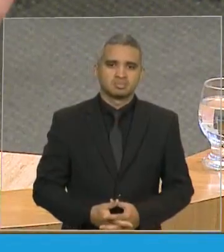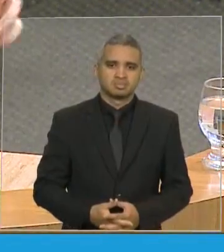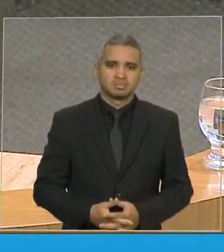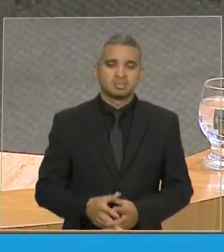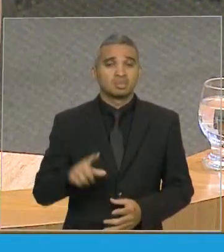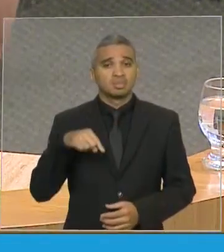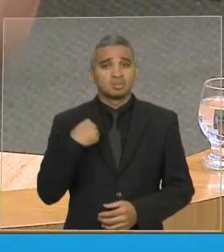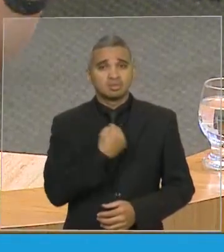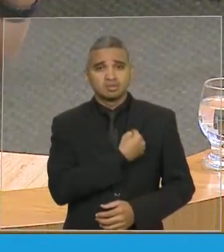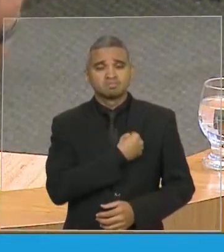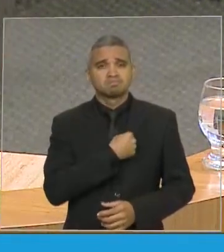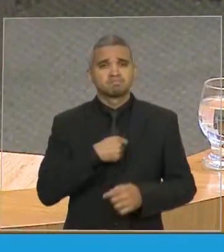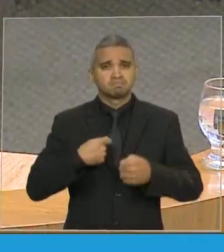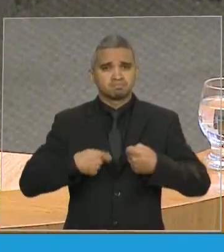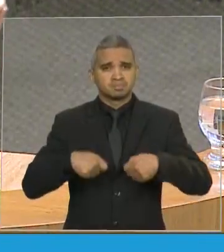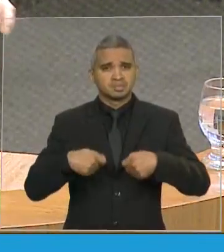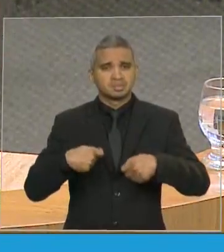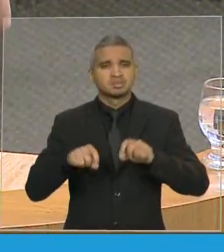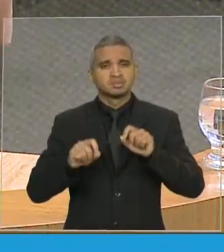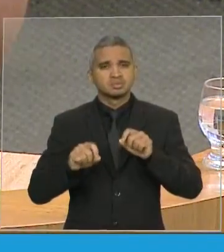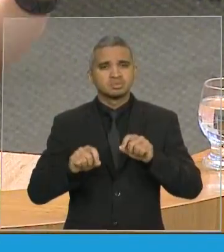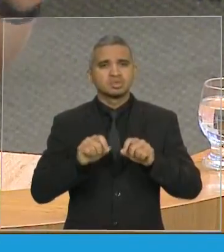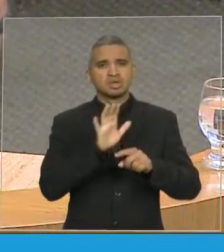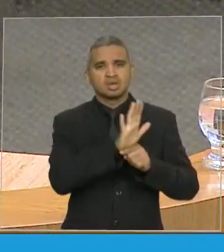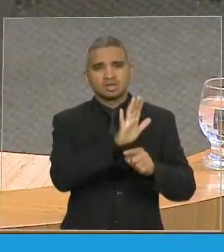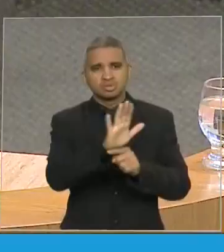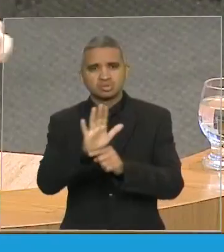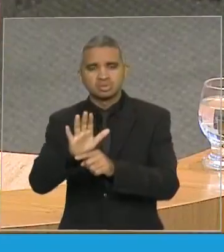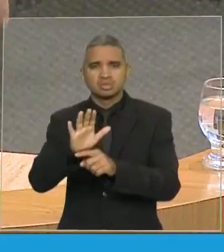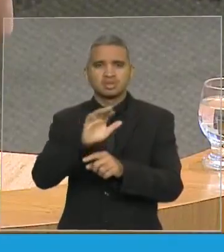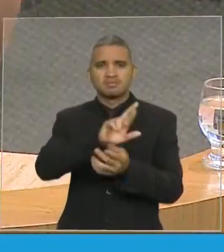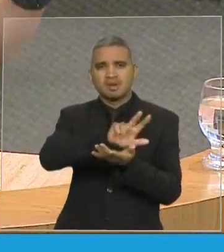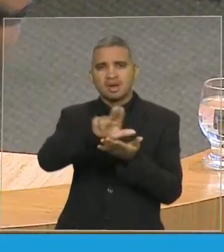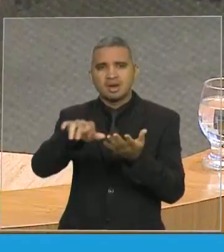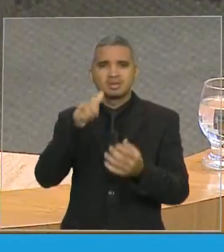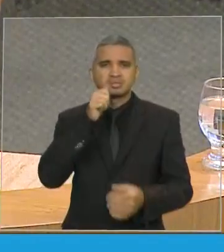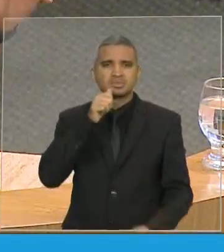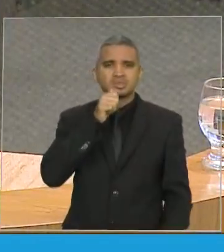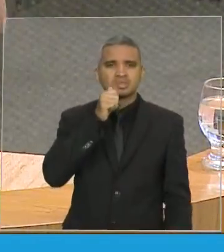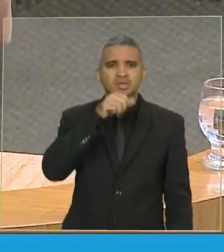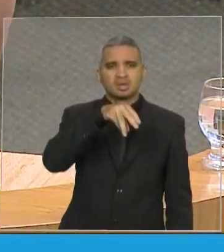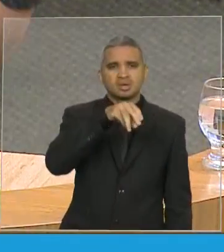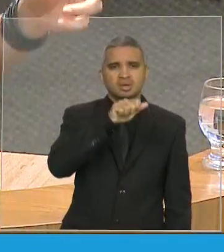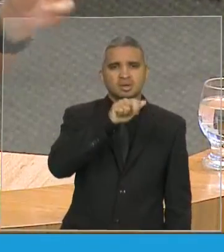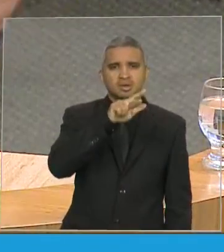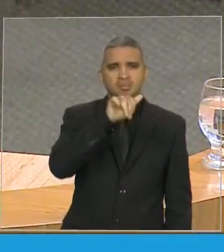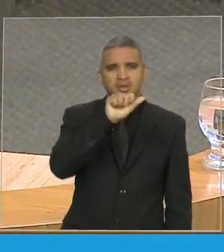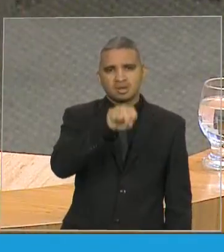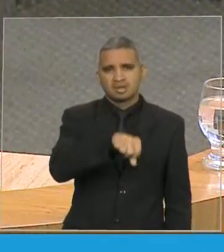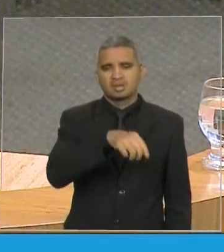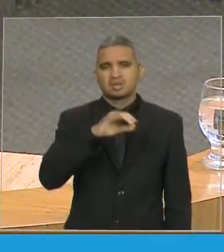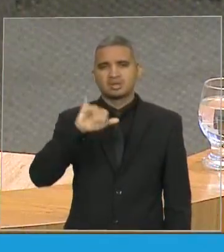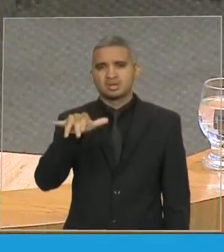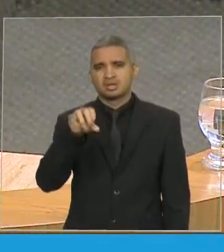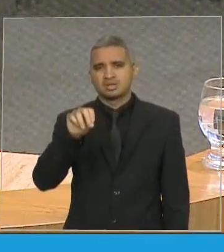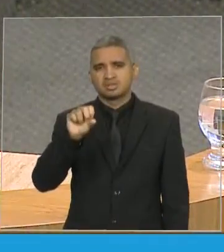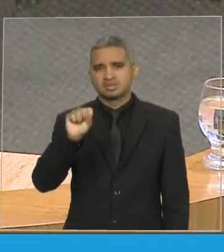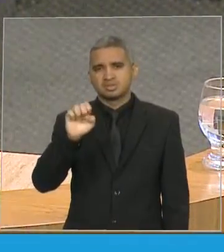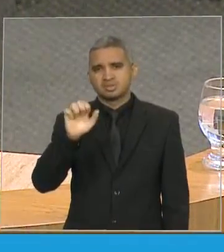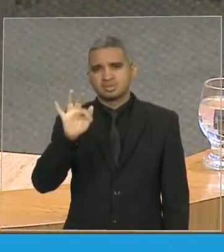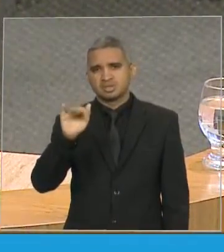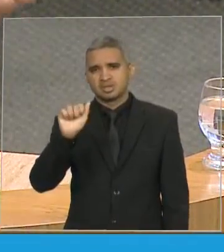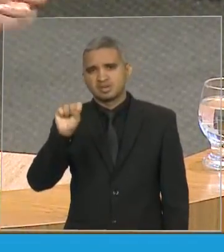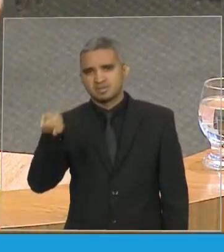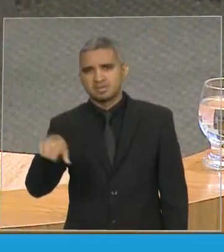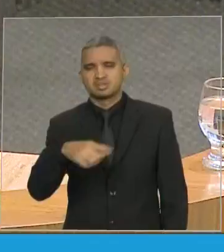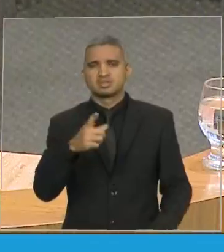fazer com que tantas Maria, tantas Josefas, tantas Aline, tantas Ludmilas não